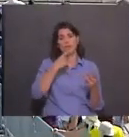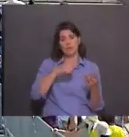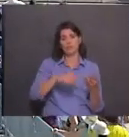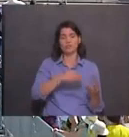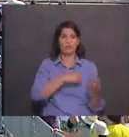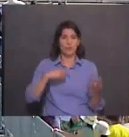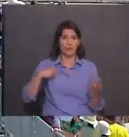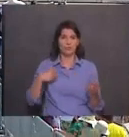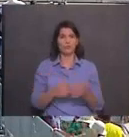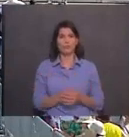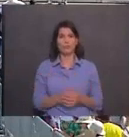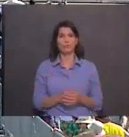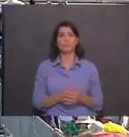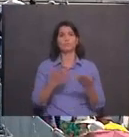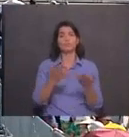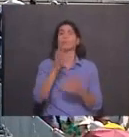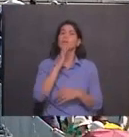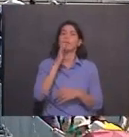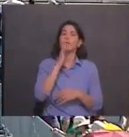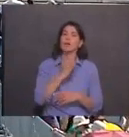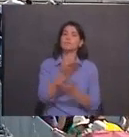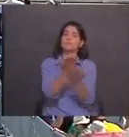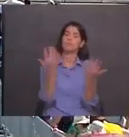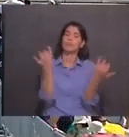polaco. Cantemos Aleluia.